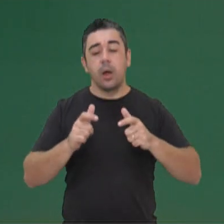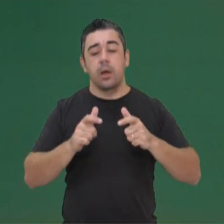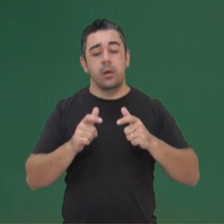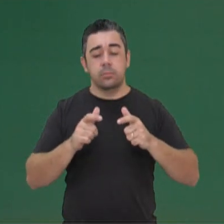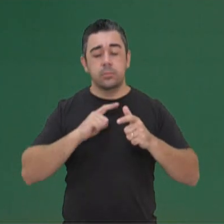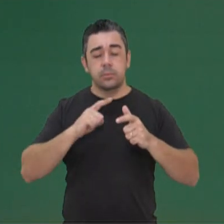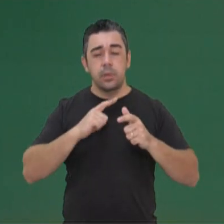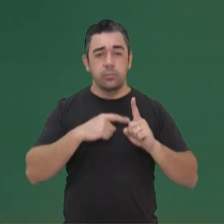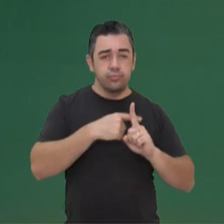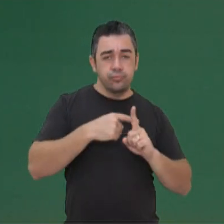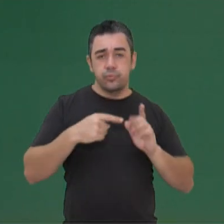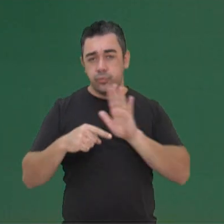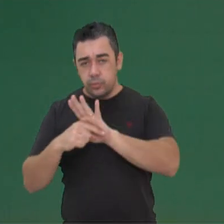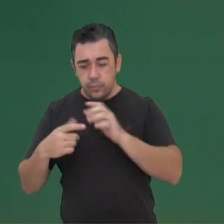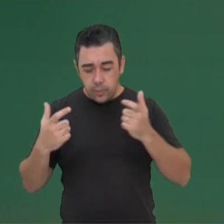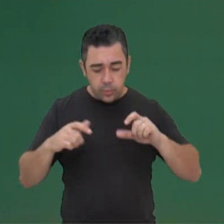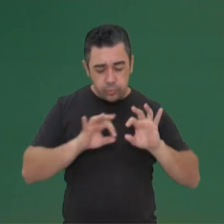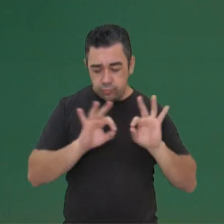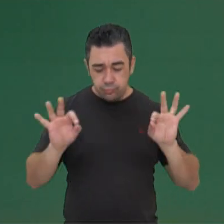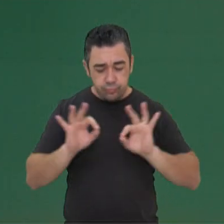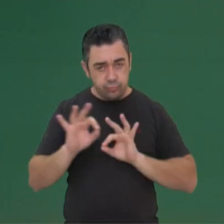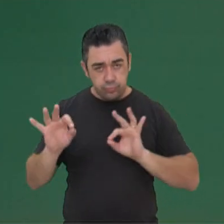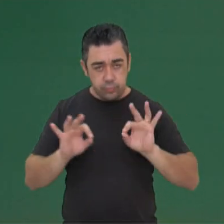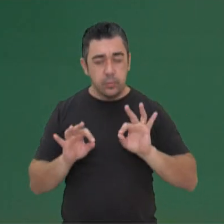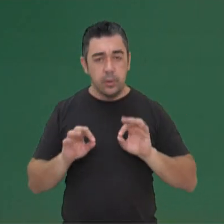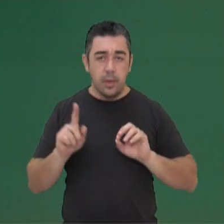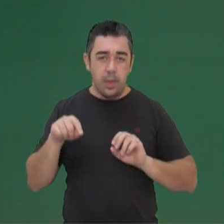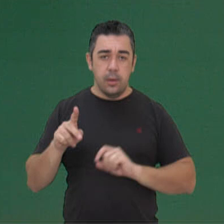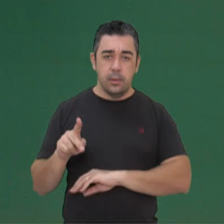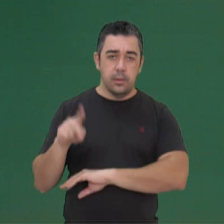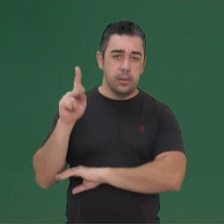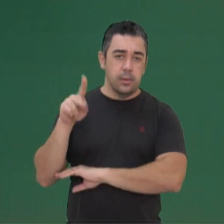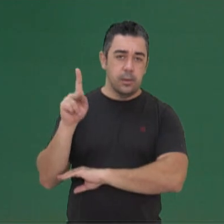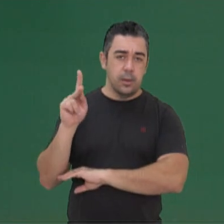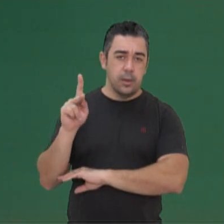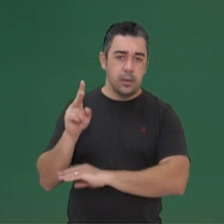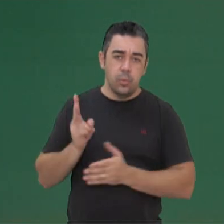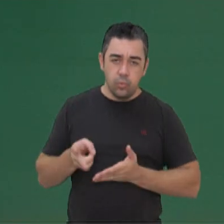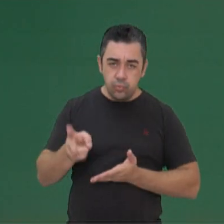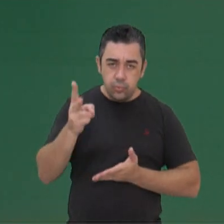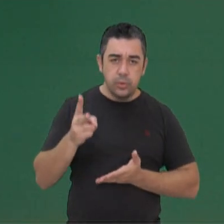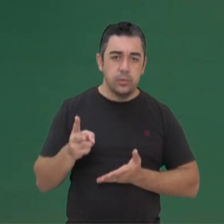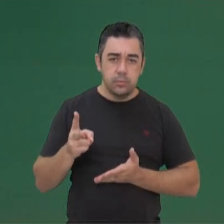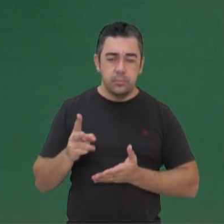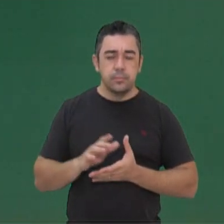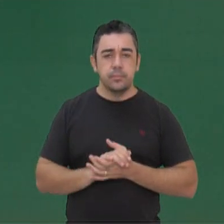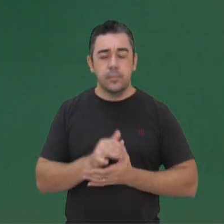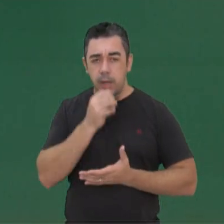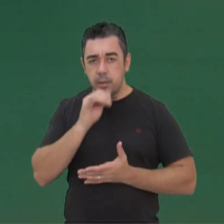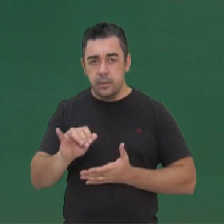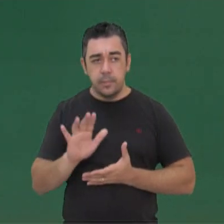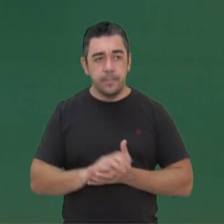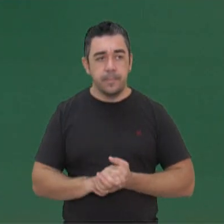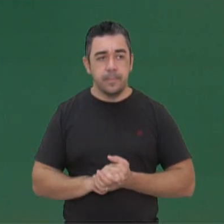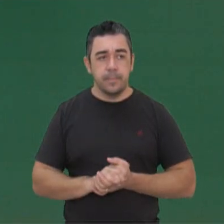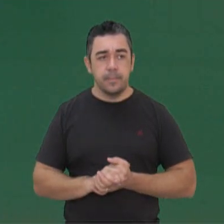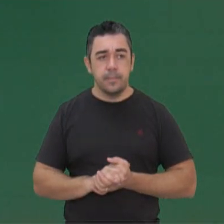se encontram. Esse local é representado pela letra K, chamada constante eletrostática.